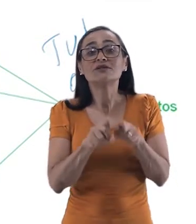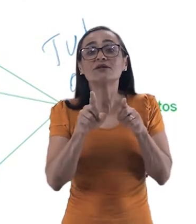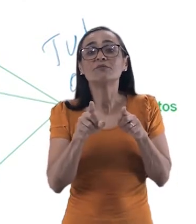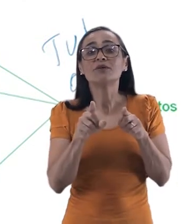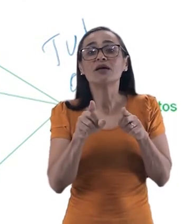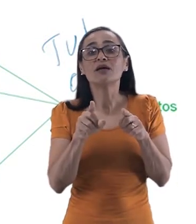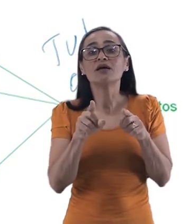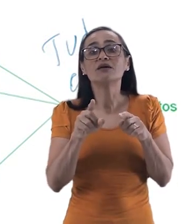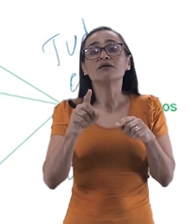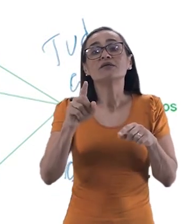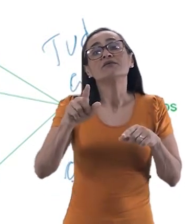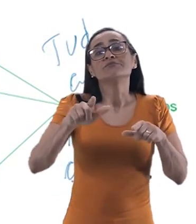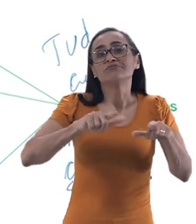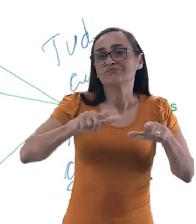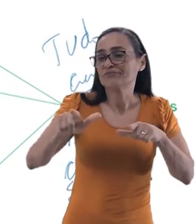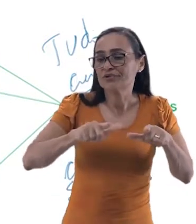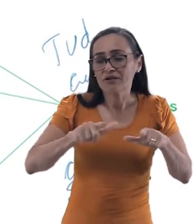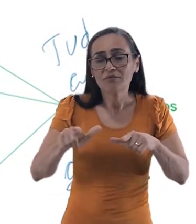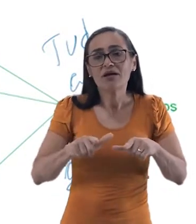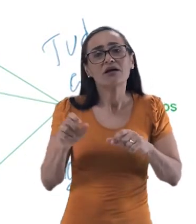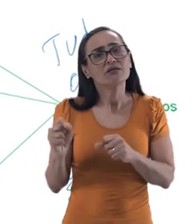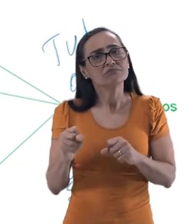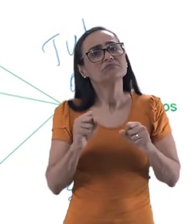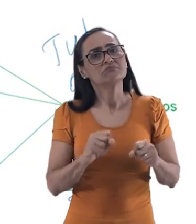pode ser o serviço,